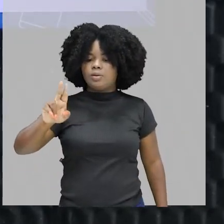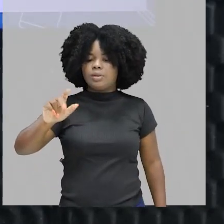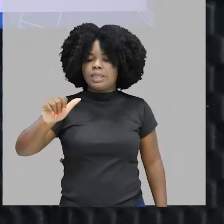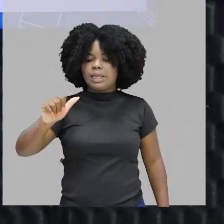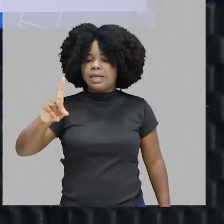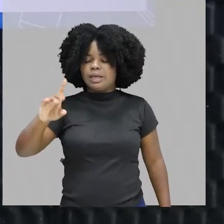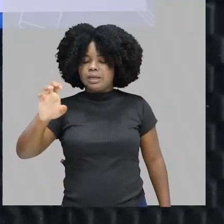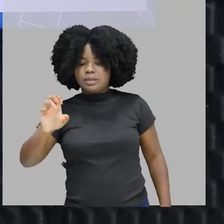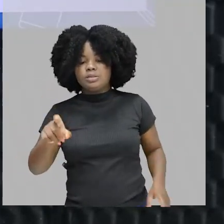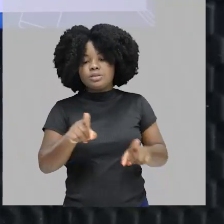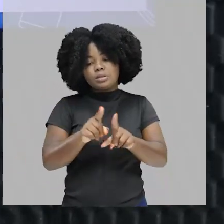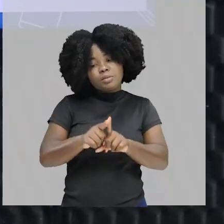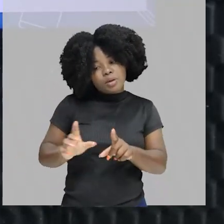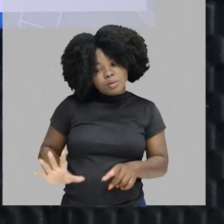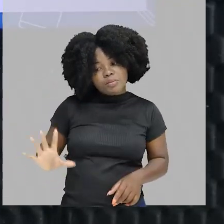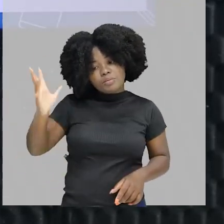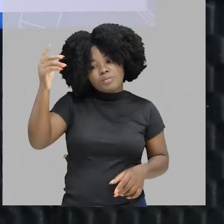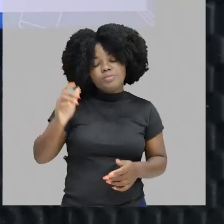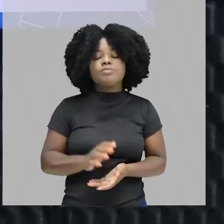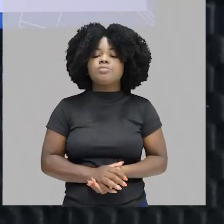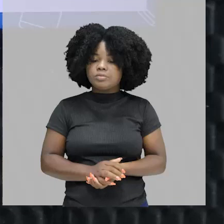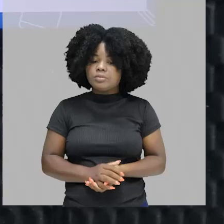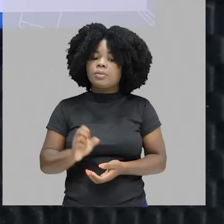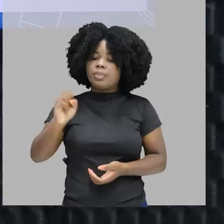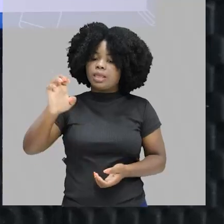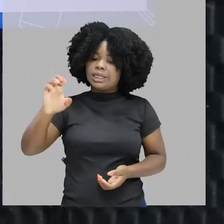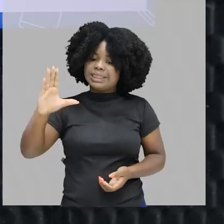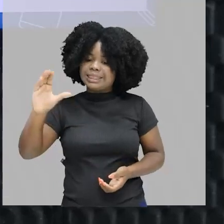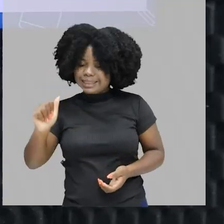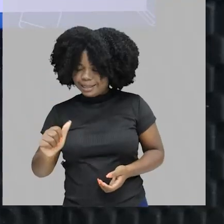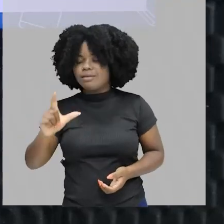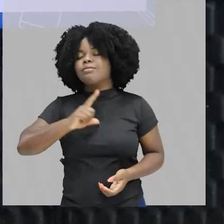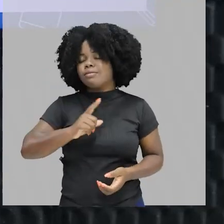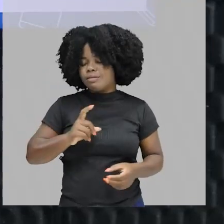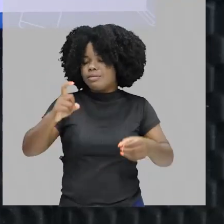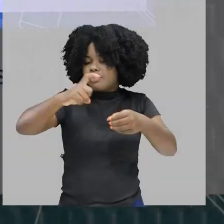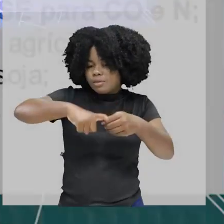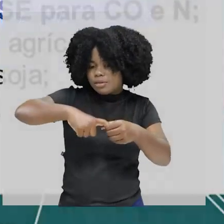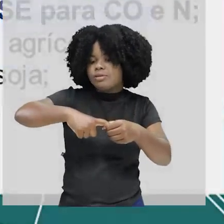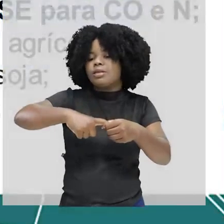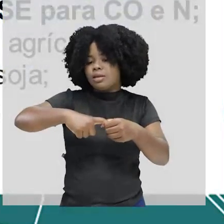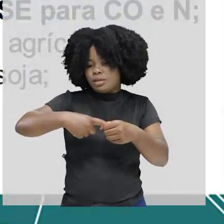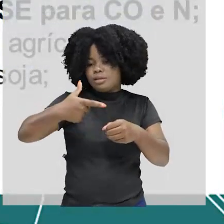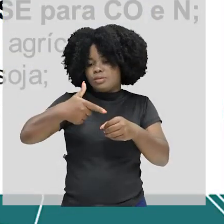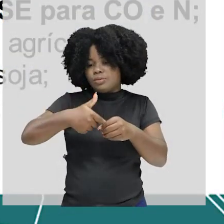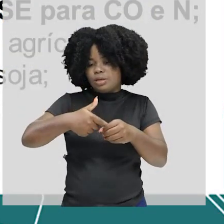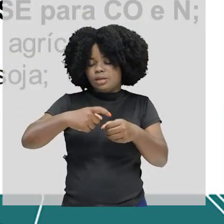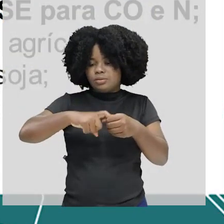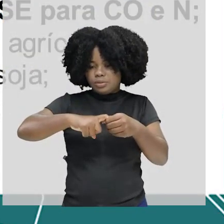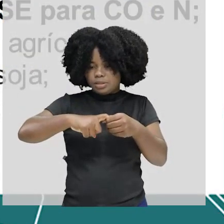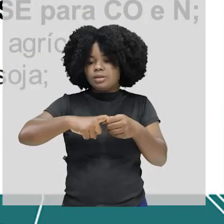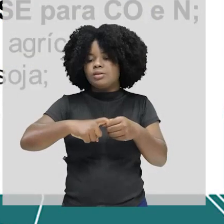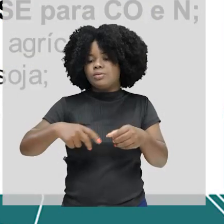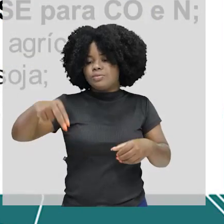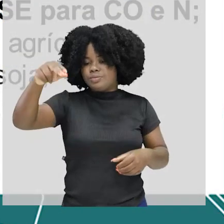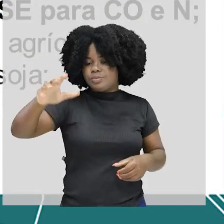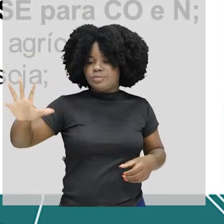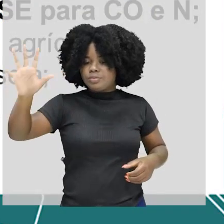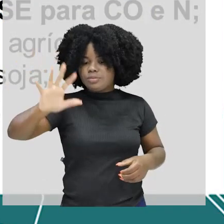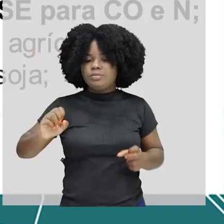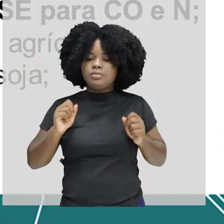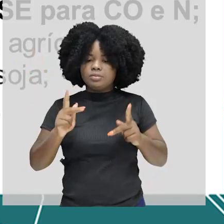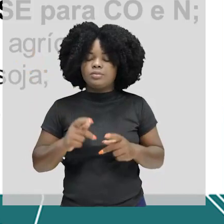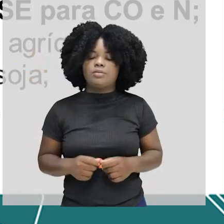né, principalmente da seca, né, que aflige a região do interior do nordeste brasileiro. Beleza? Um outro